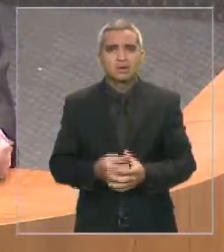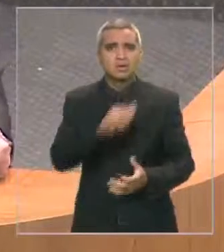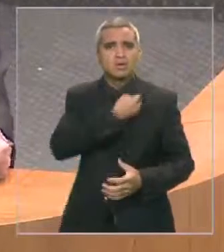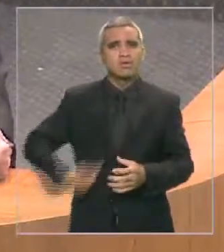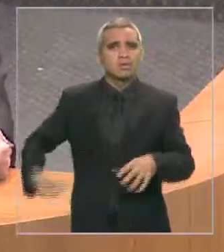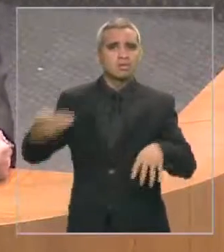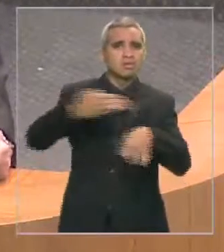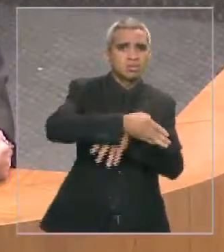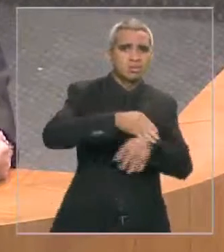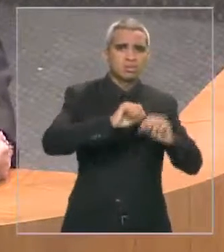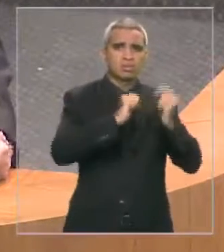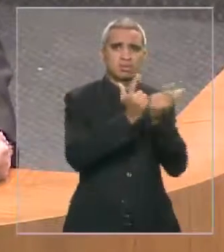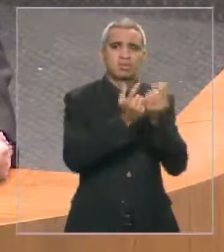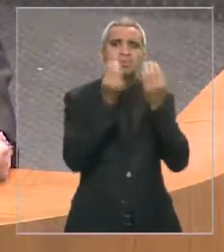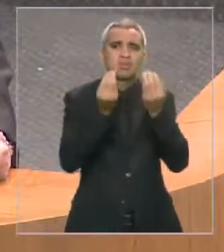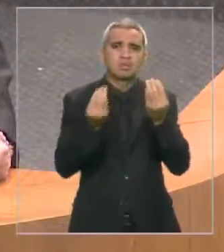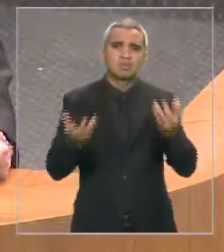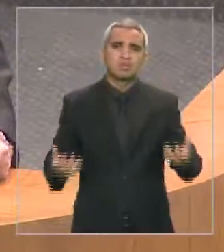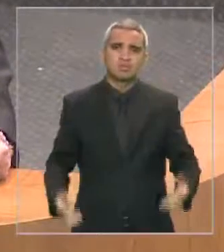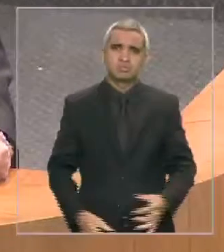governo?